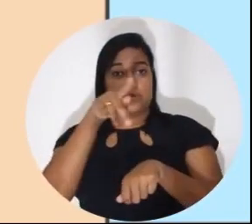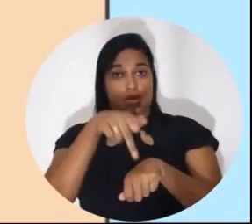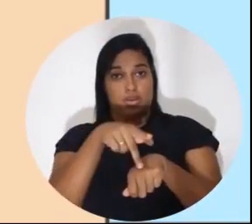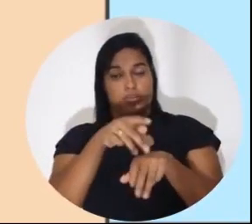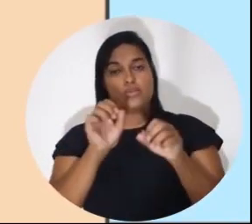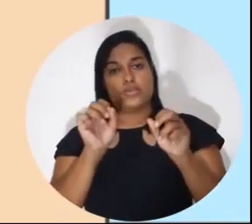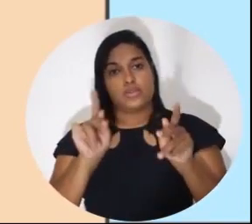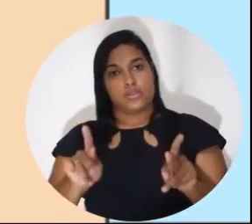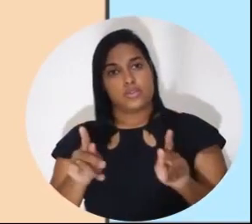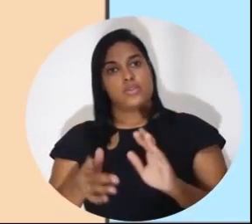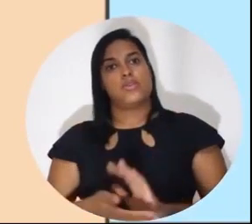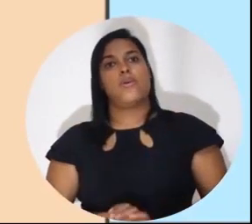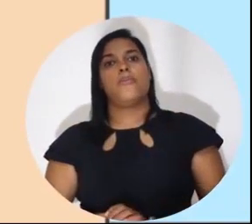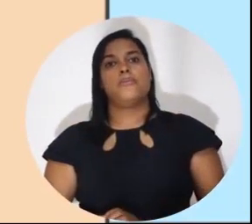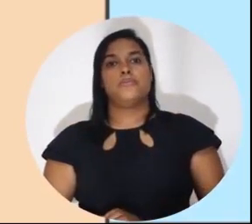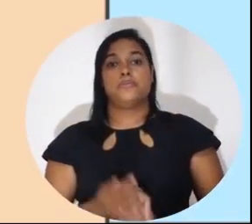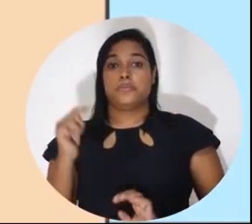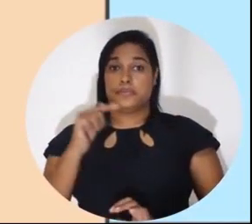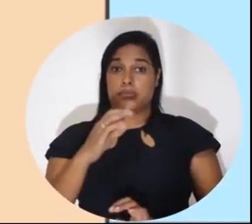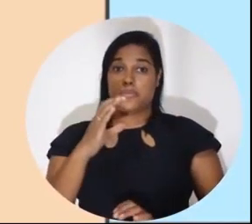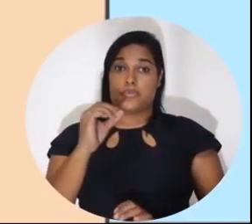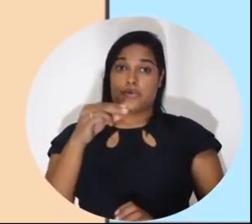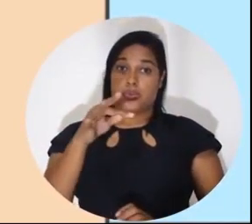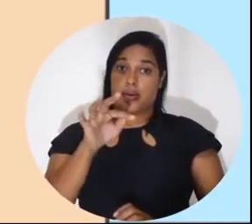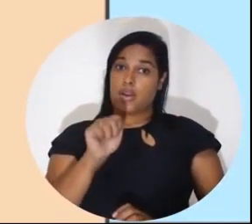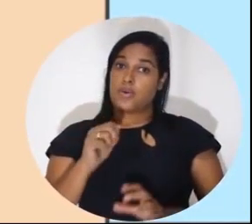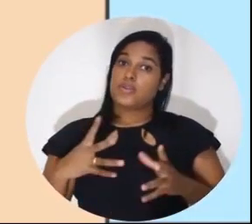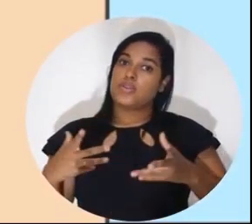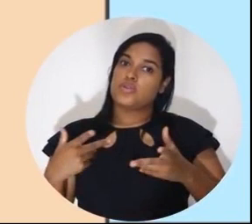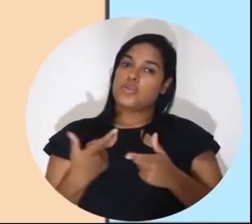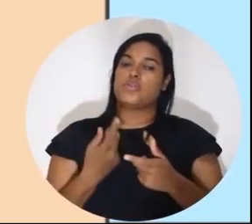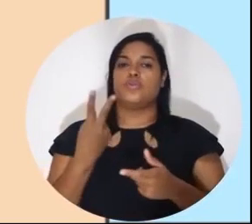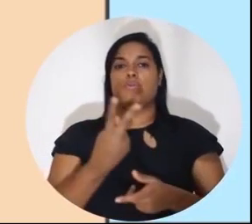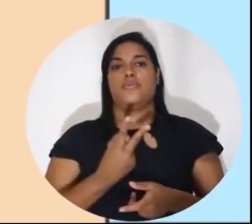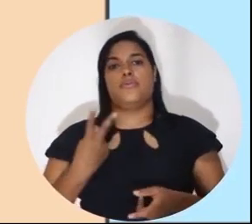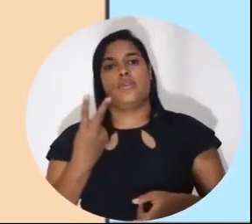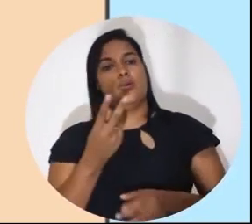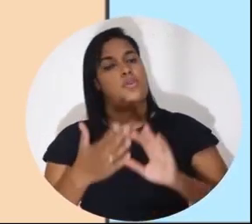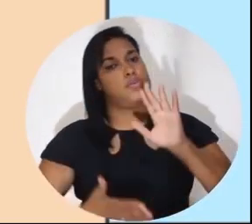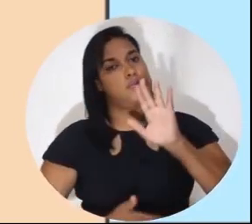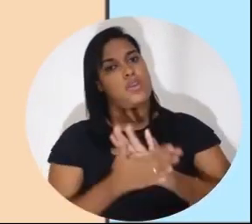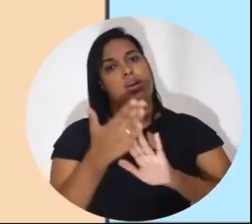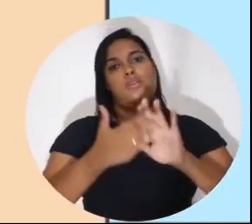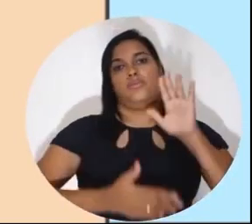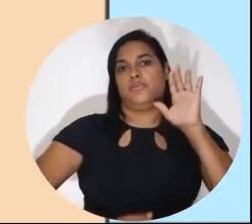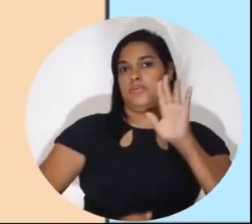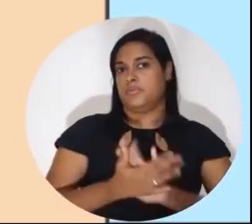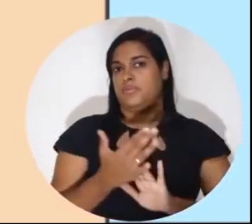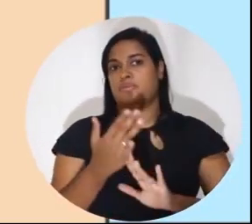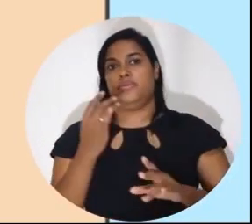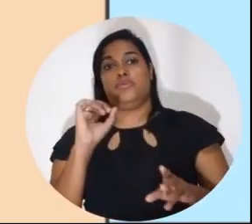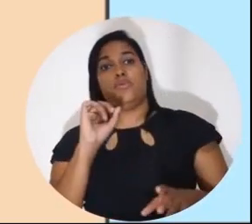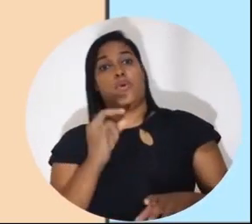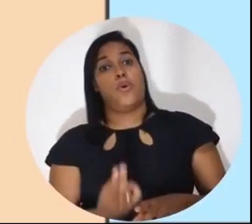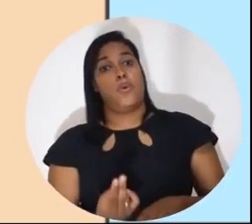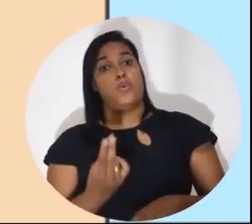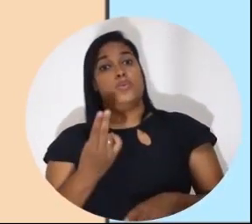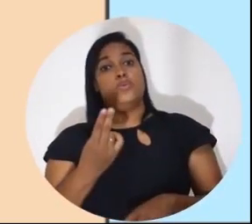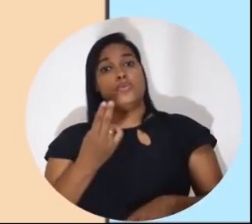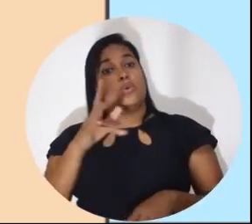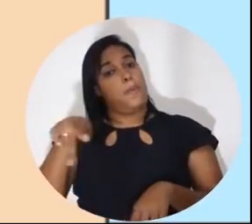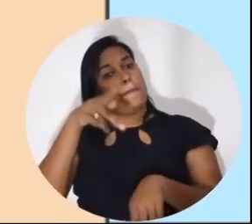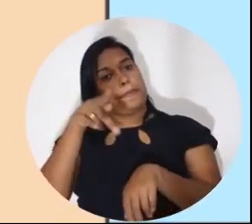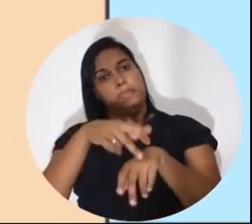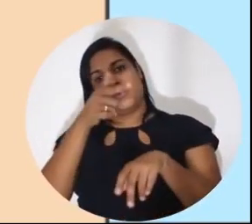tá? Está nessa conta, então, todo o gasto realizado com viagens ao ou do